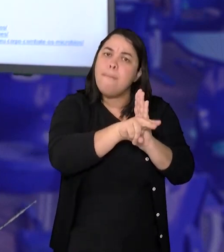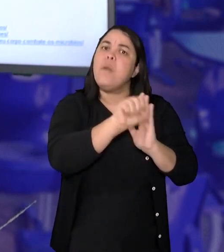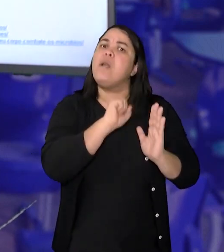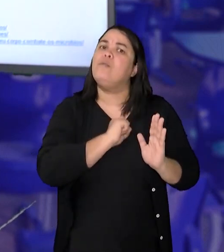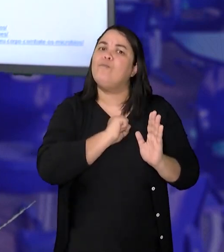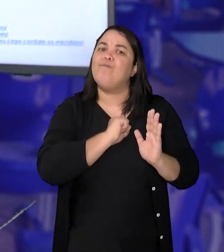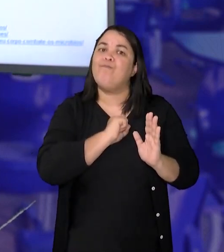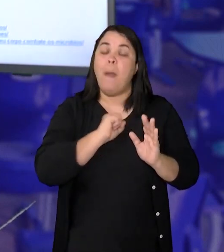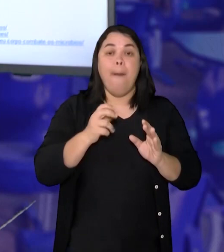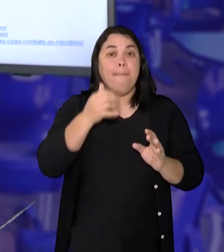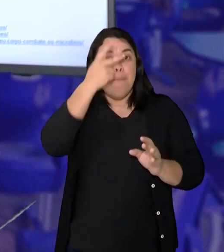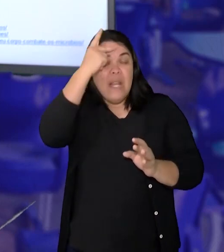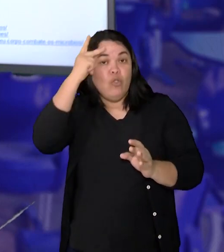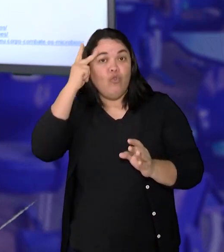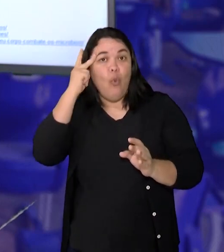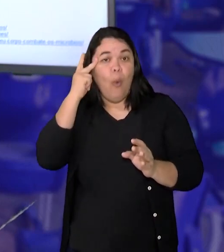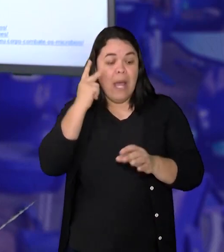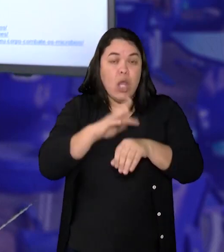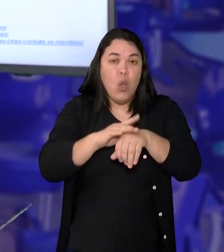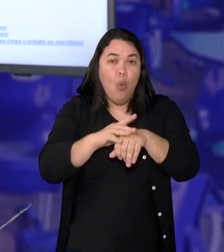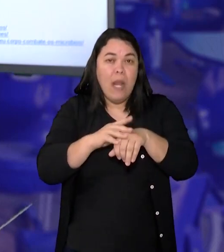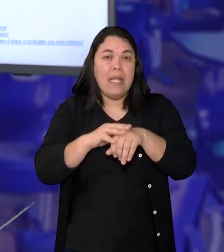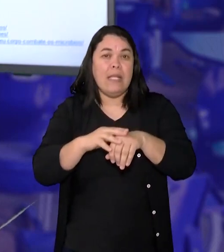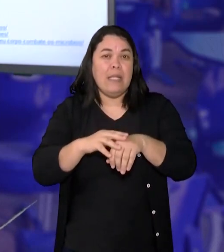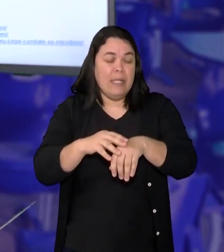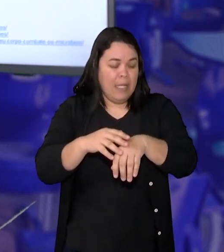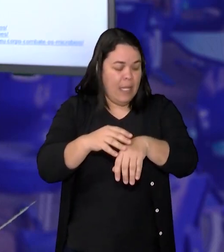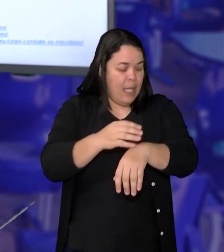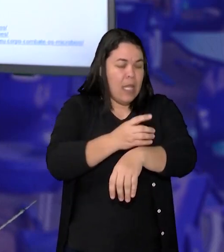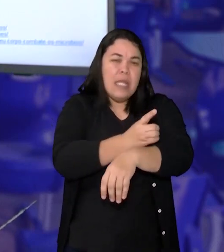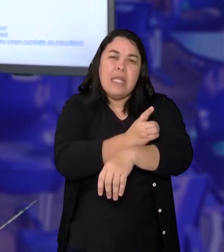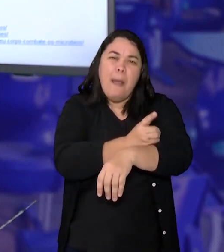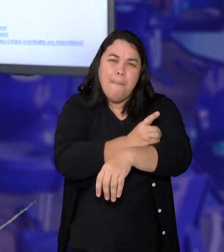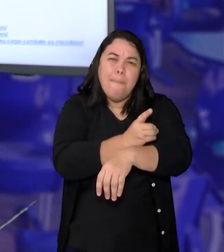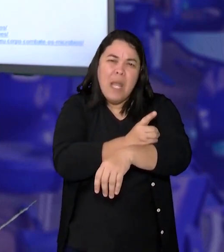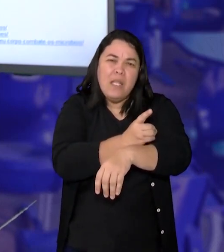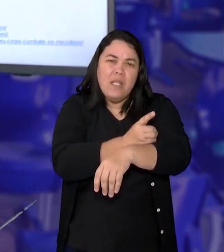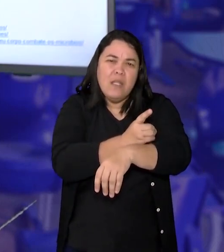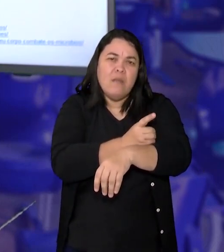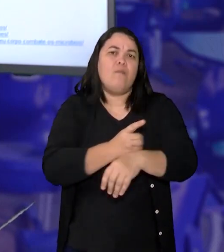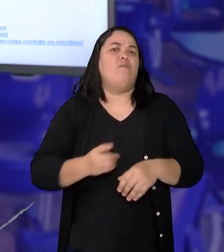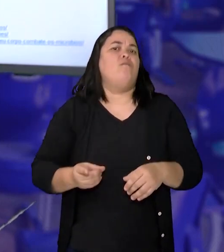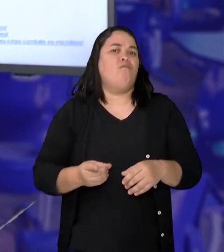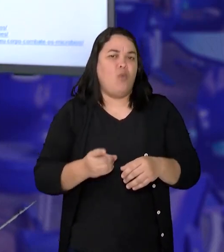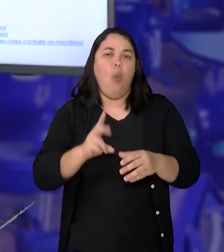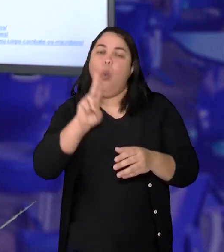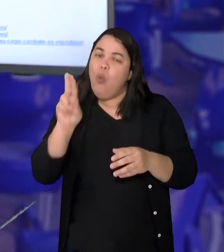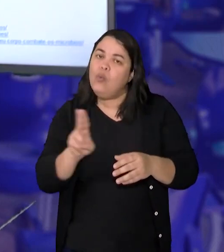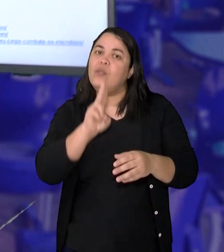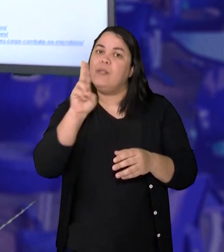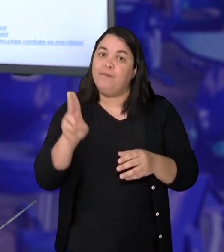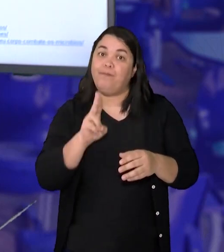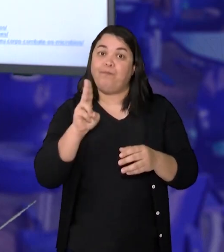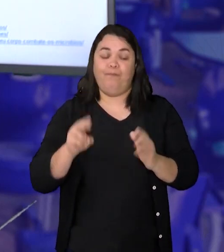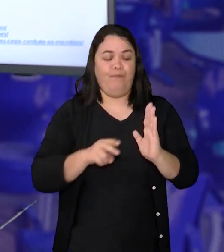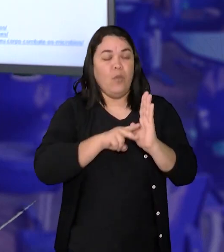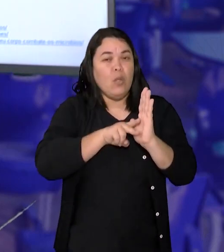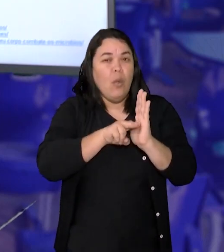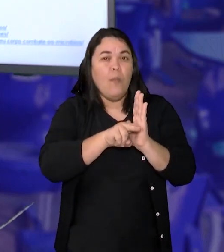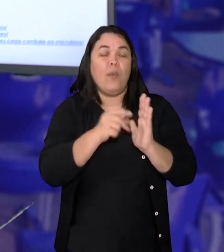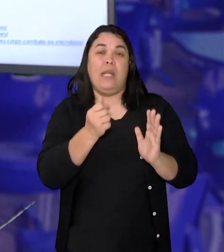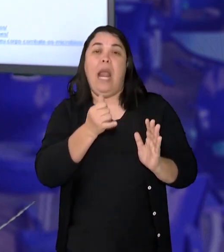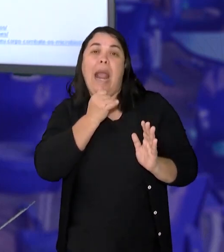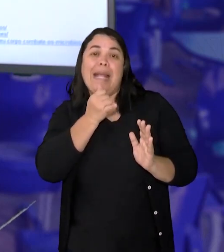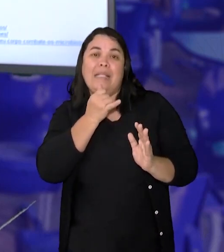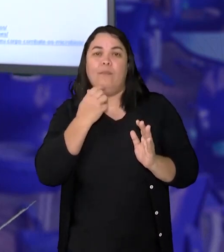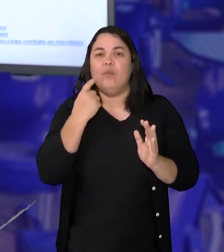fabricar. Então, quando a gente fala de micróbio que faz bem, a gente está falando de micróbio que funciona no nosso corpo, como, por exemplo,